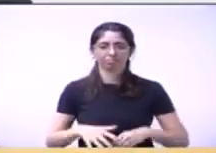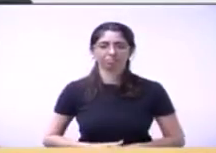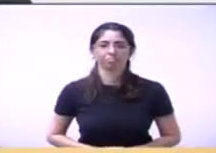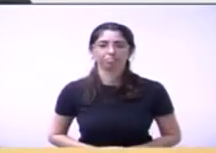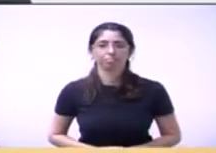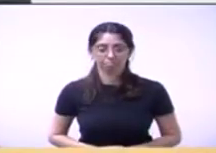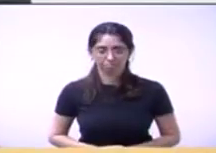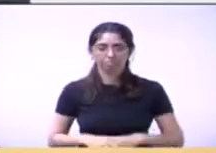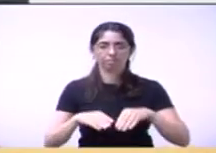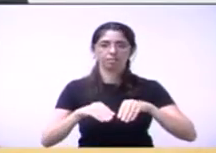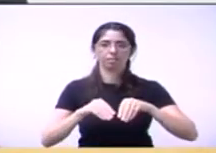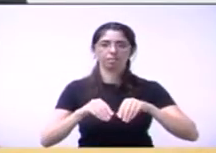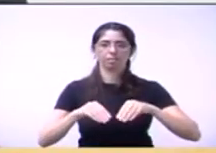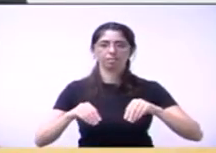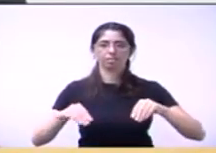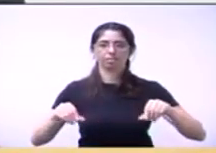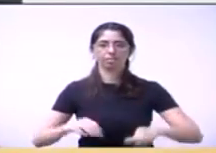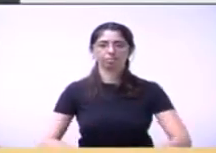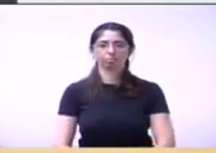Danilo Barros.